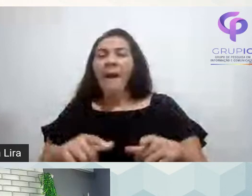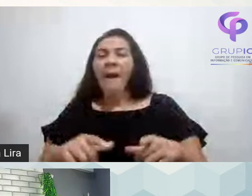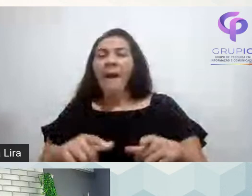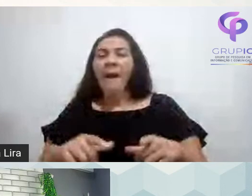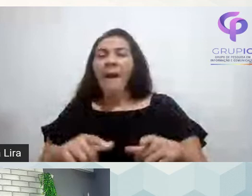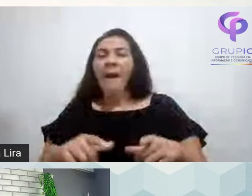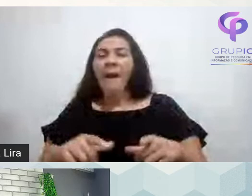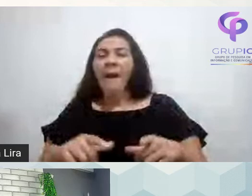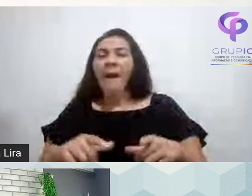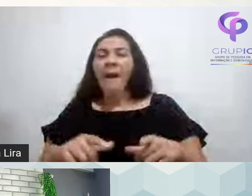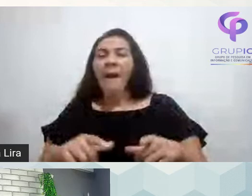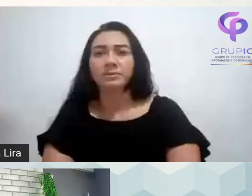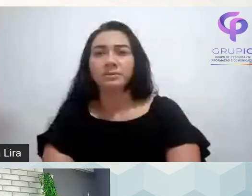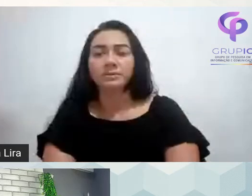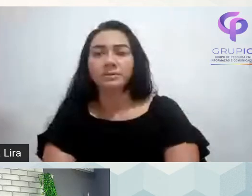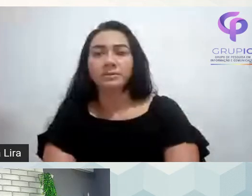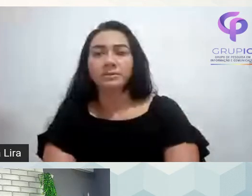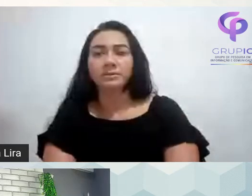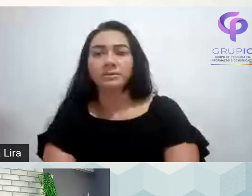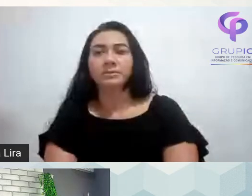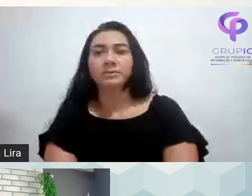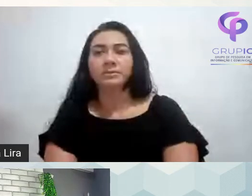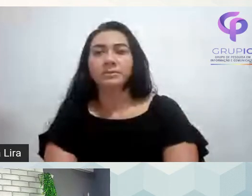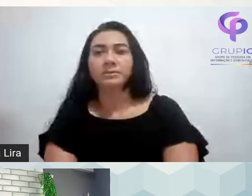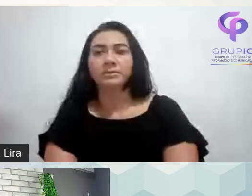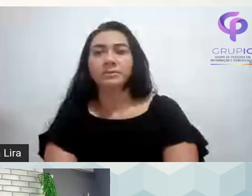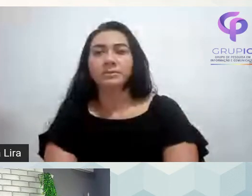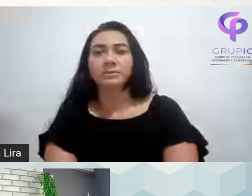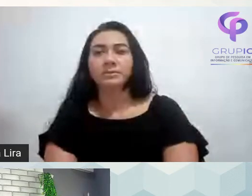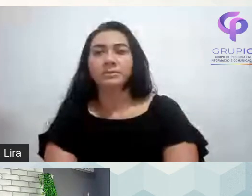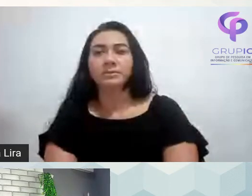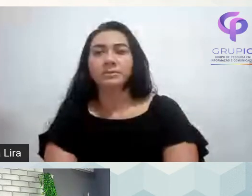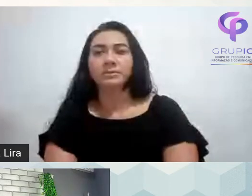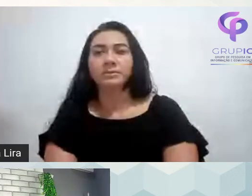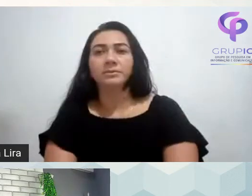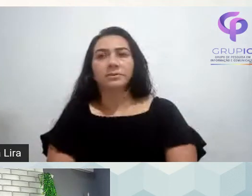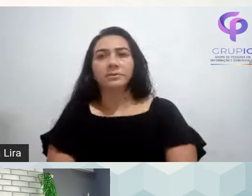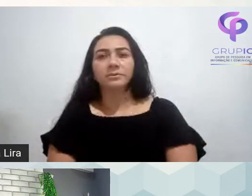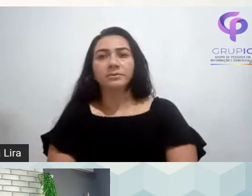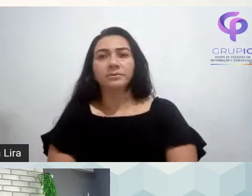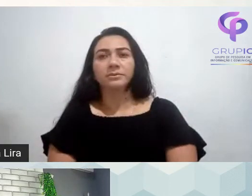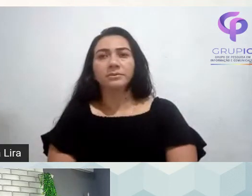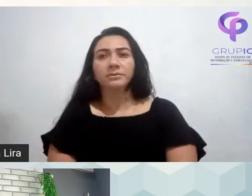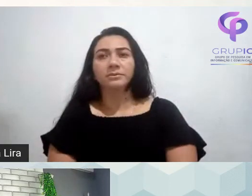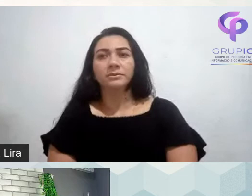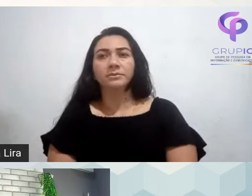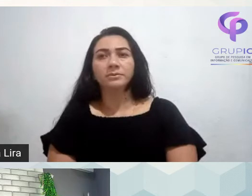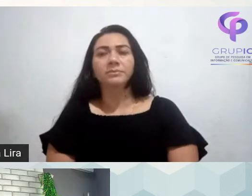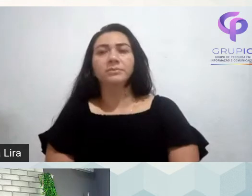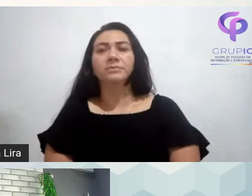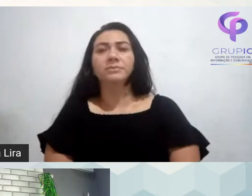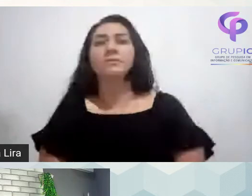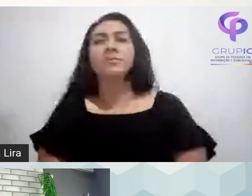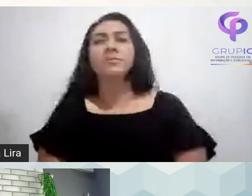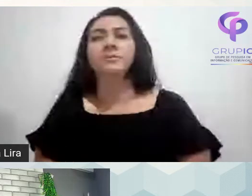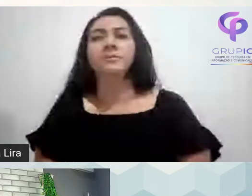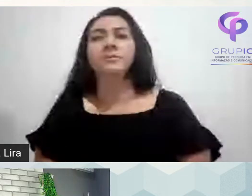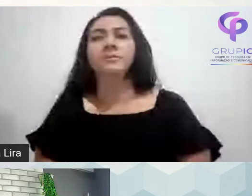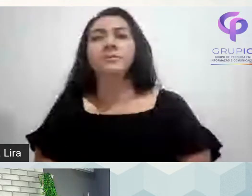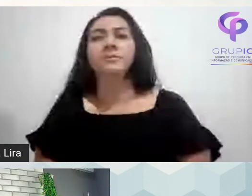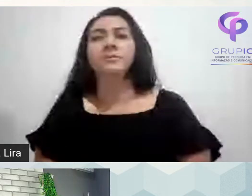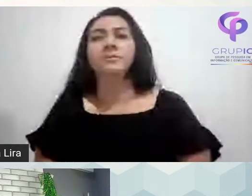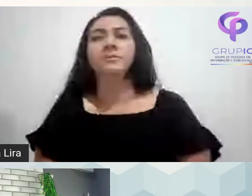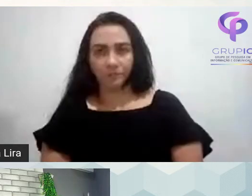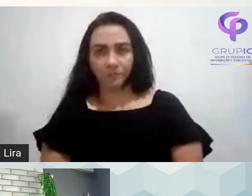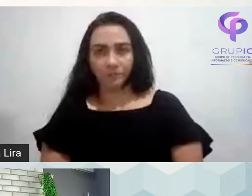com acessibilidade, não é? São duas coisas completamente diferentes. Que muitas pessoas,